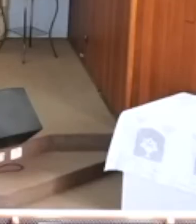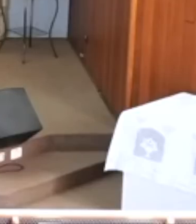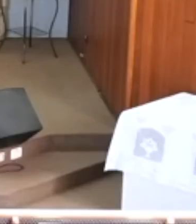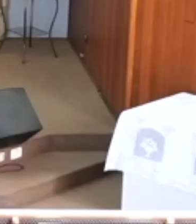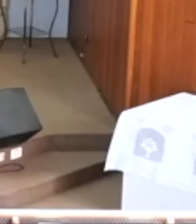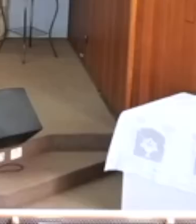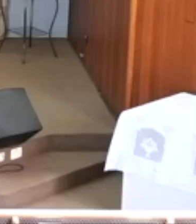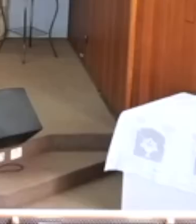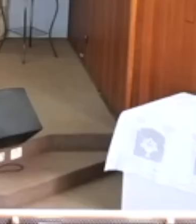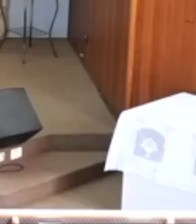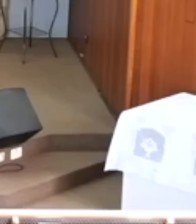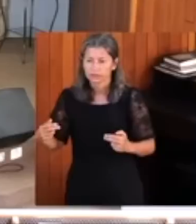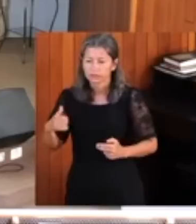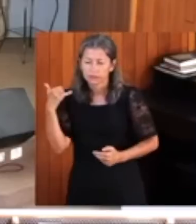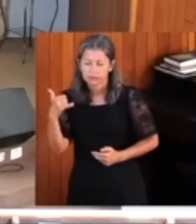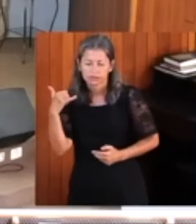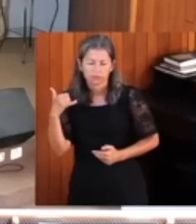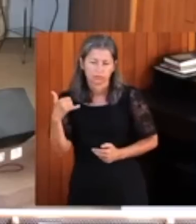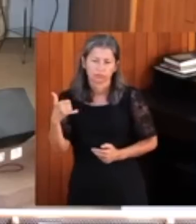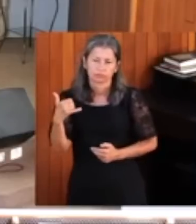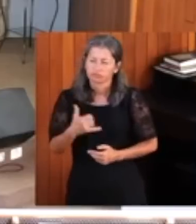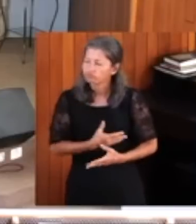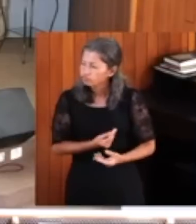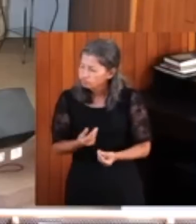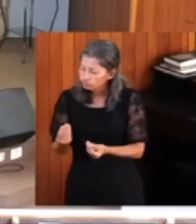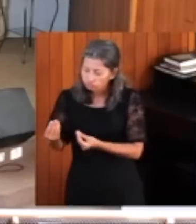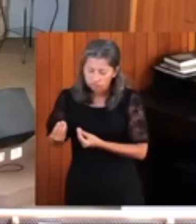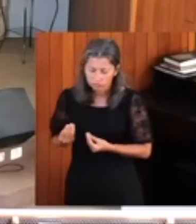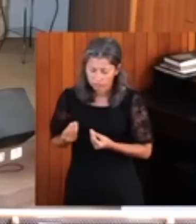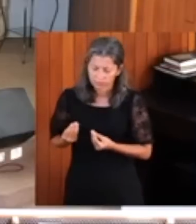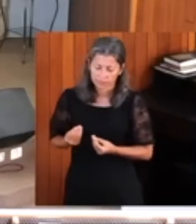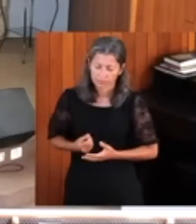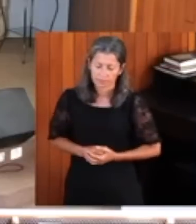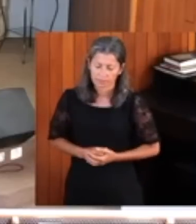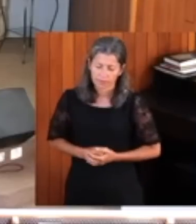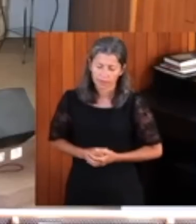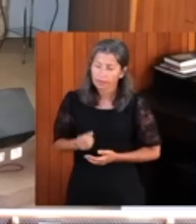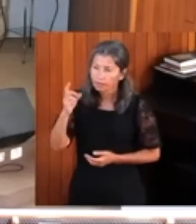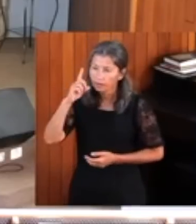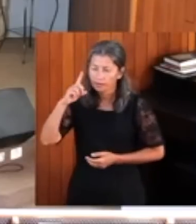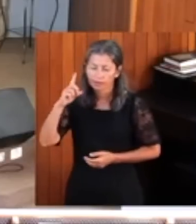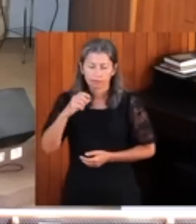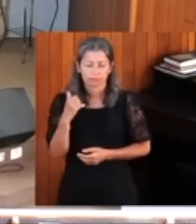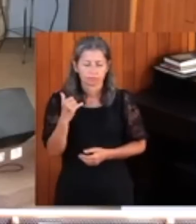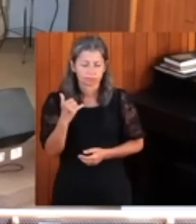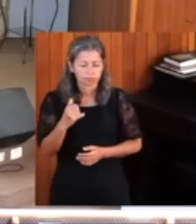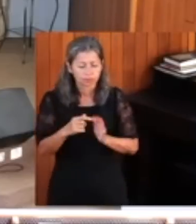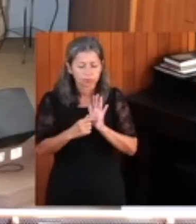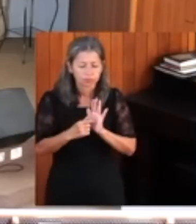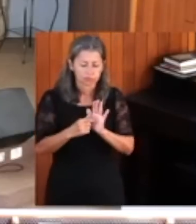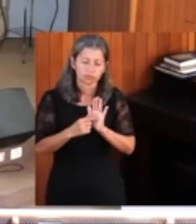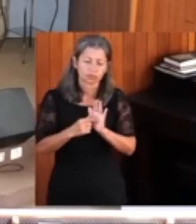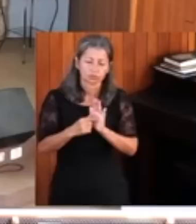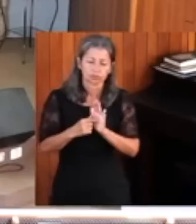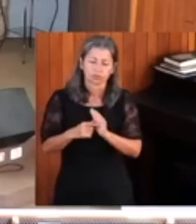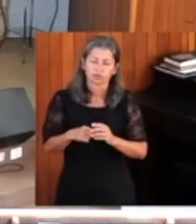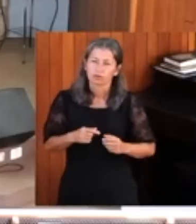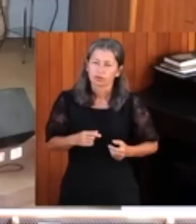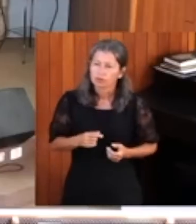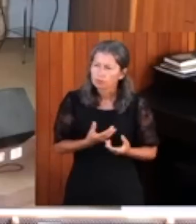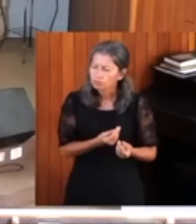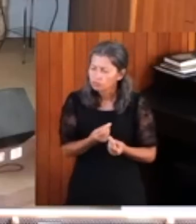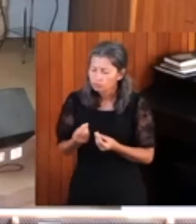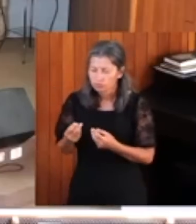7 igrejas. Vimos cada mensagem de Deus para cada uma delas e aquelas mensagens que se repetem,